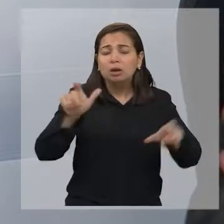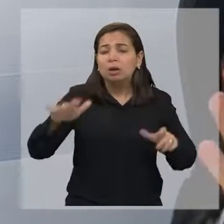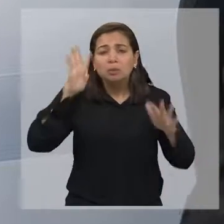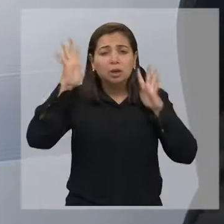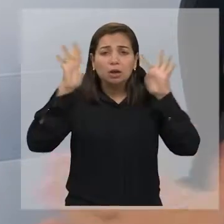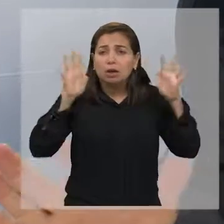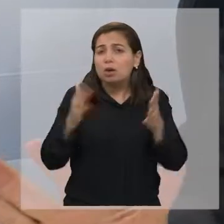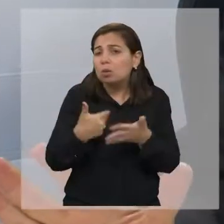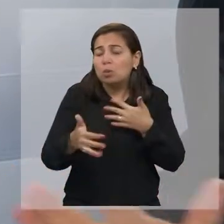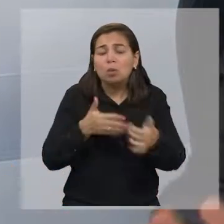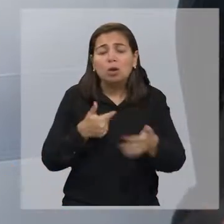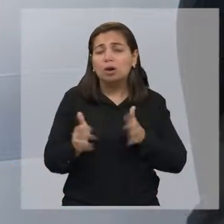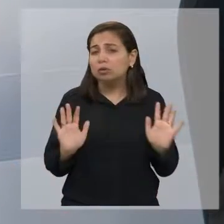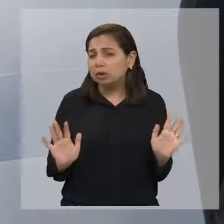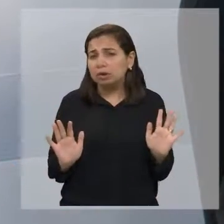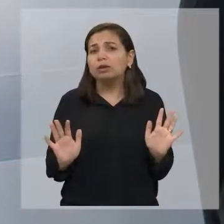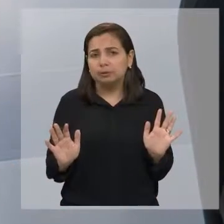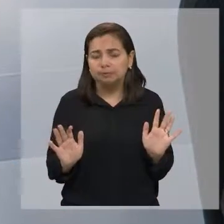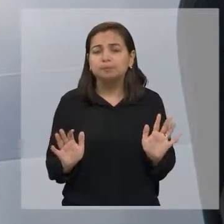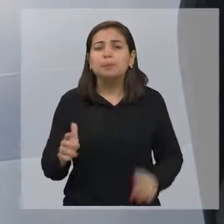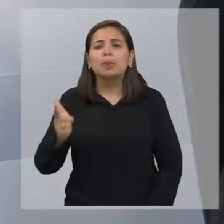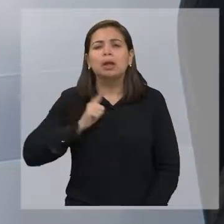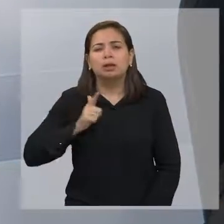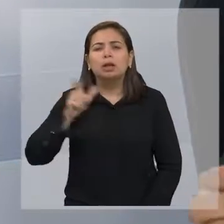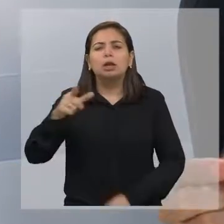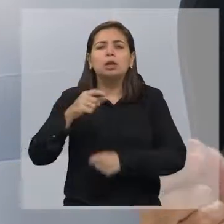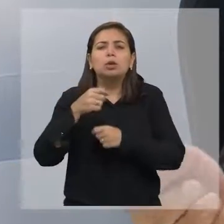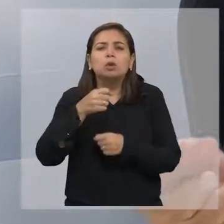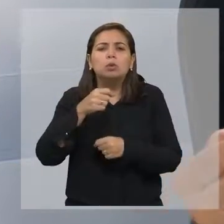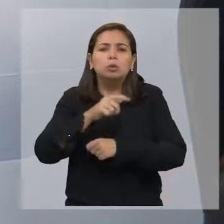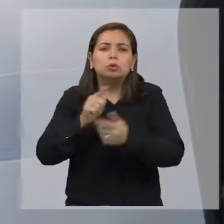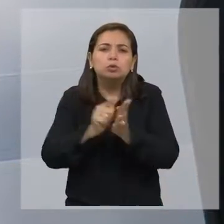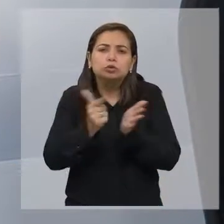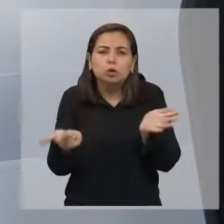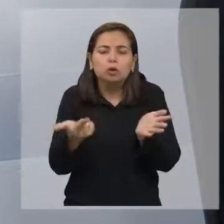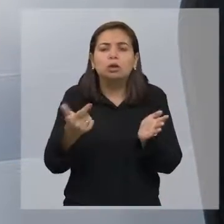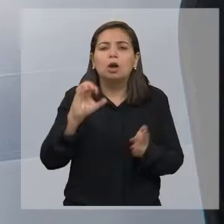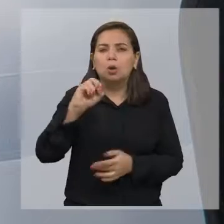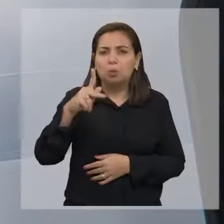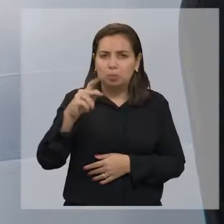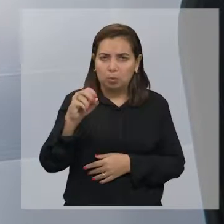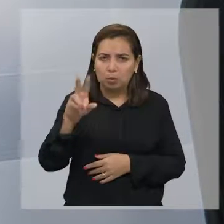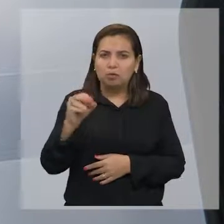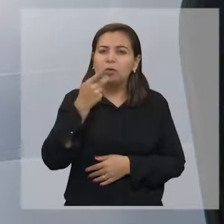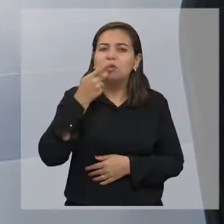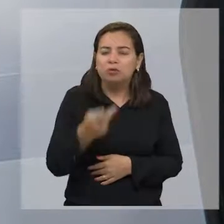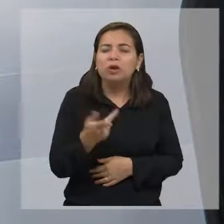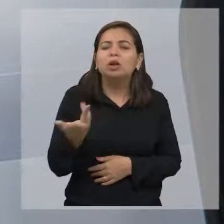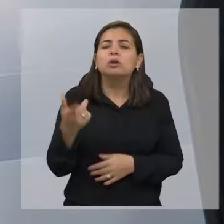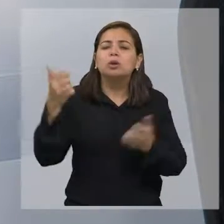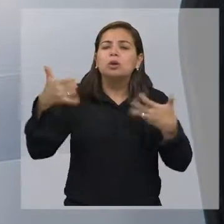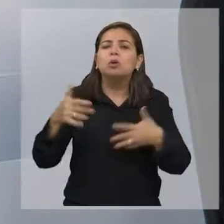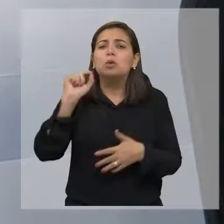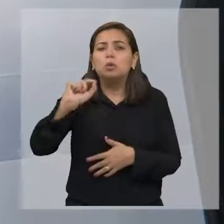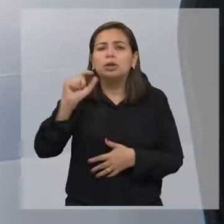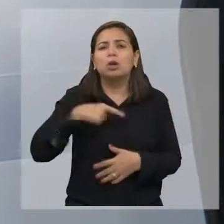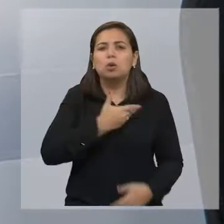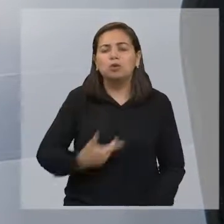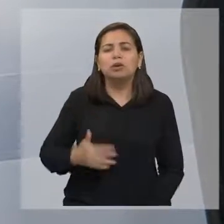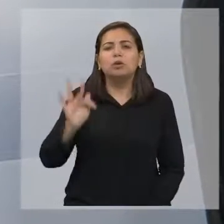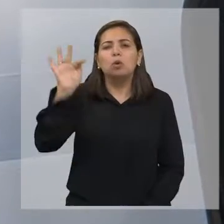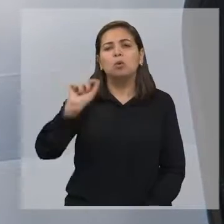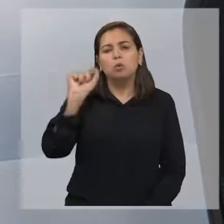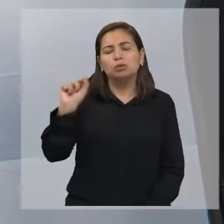ou do Érico Firmo, não tenho certeza, do jornal O Povo, que falava que isso que tem sido condenado pelo governo federal,